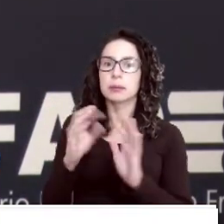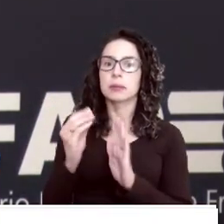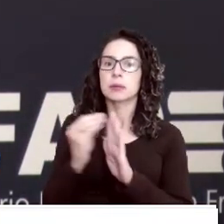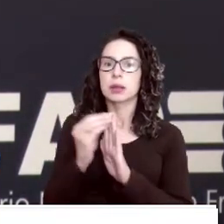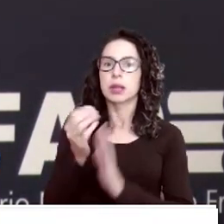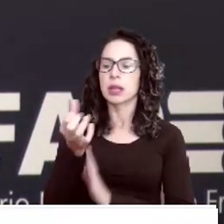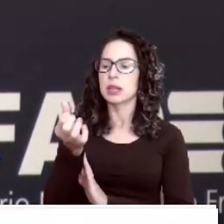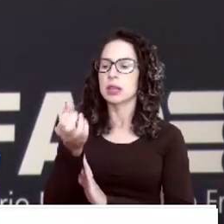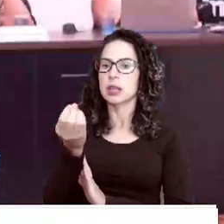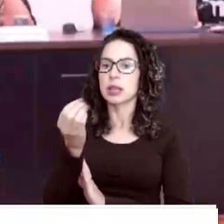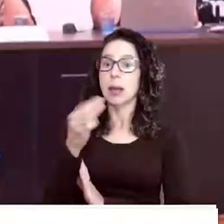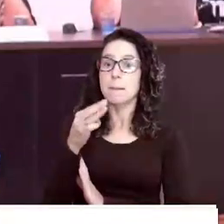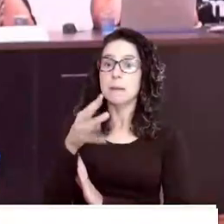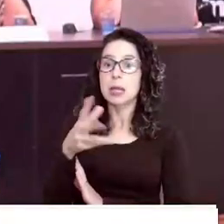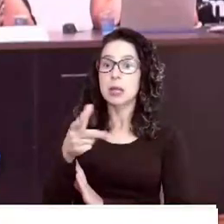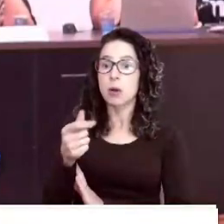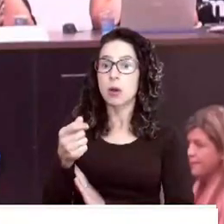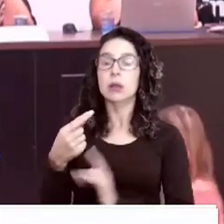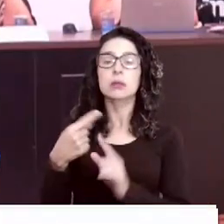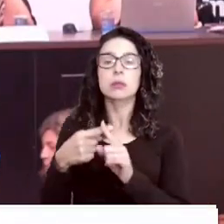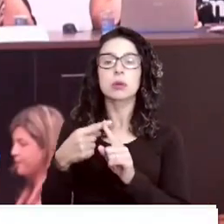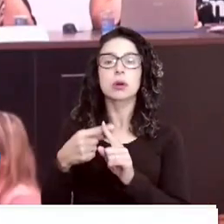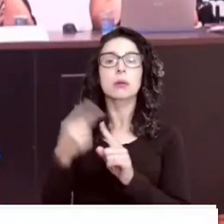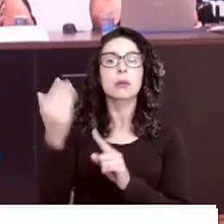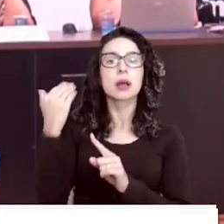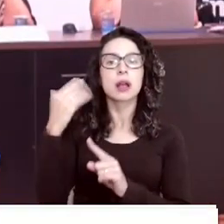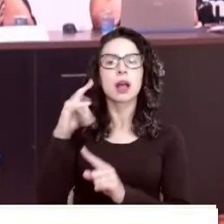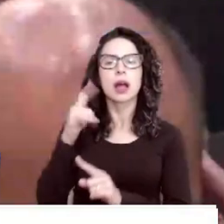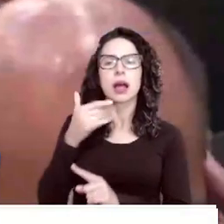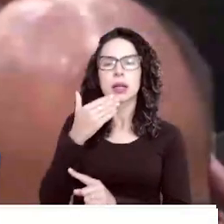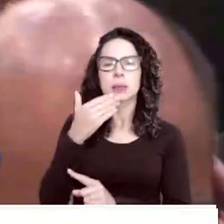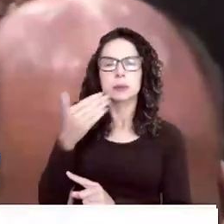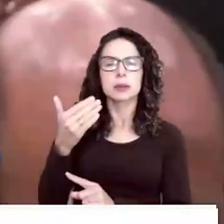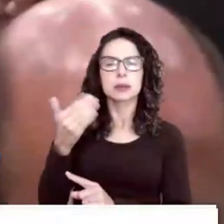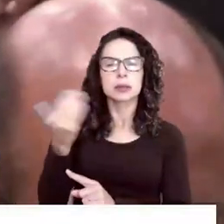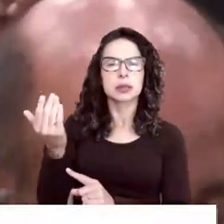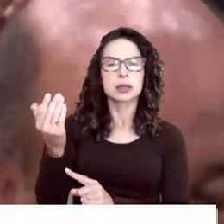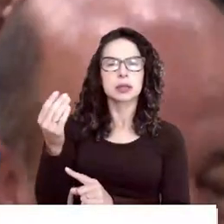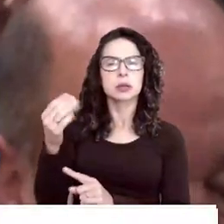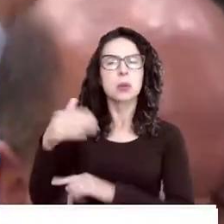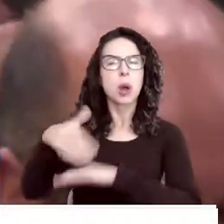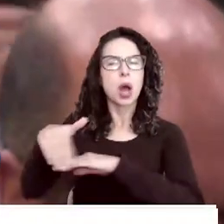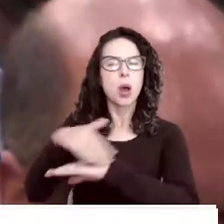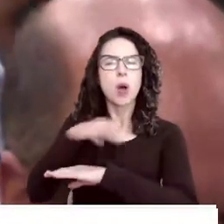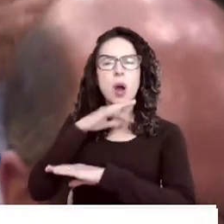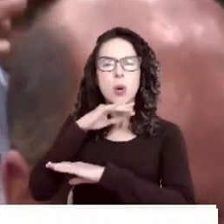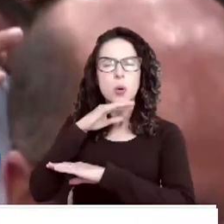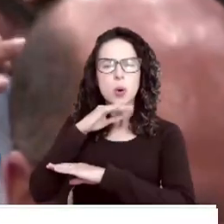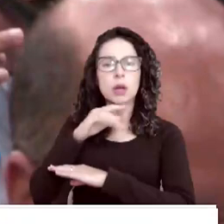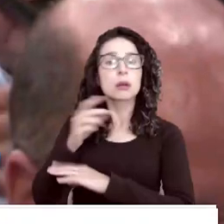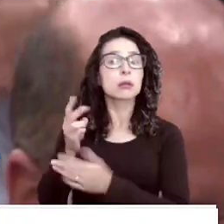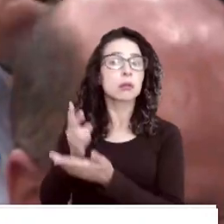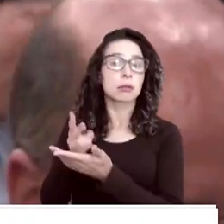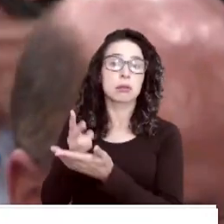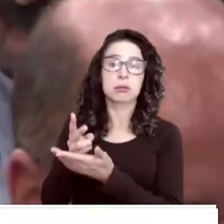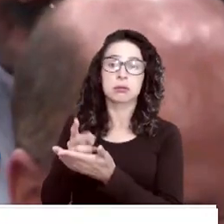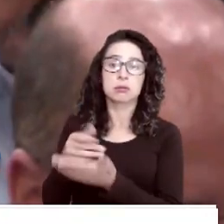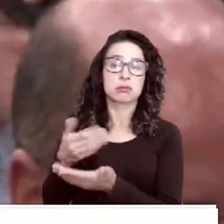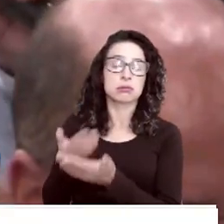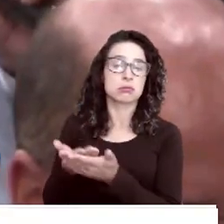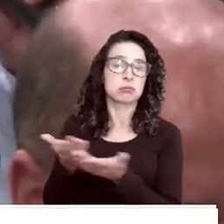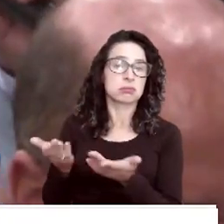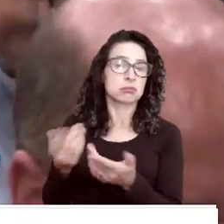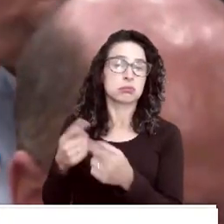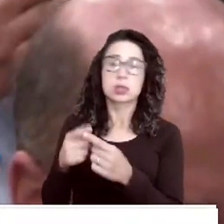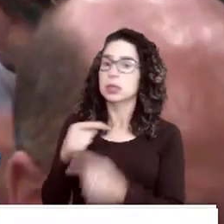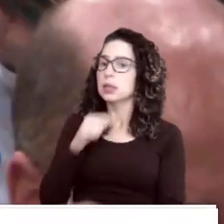milhões, porque na época foi pedido em massa asfáltica, porque as ruas estavam muito ruins, e continua as ruas ruins até hoje, porque nós não